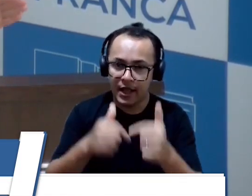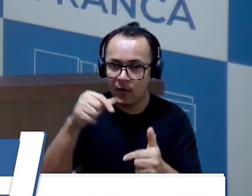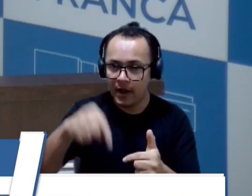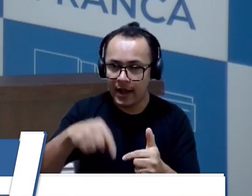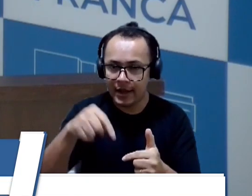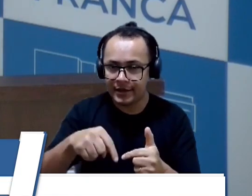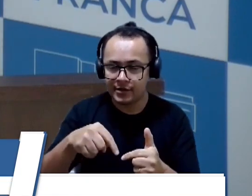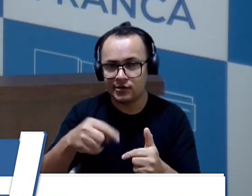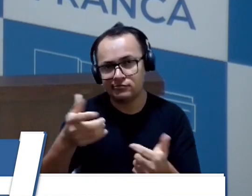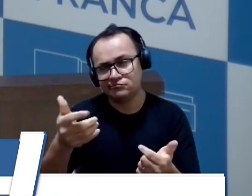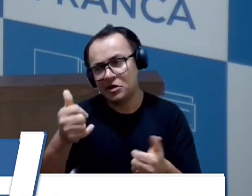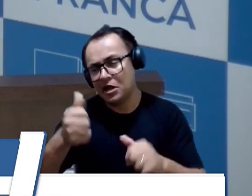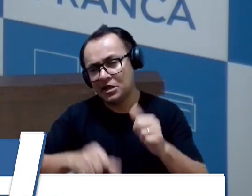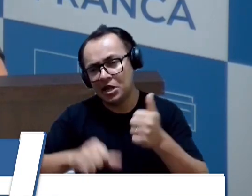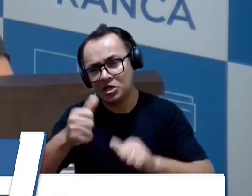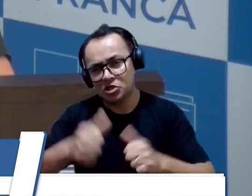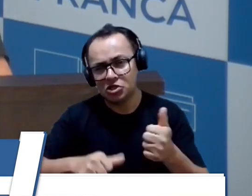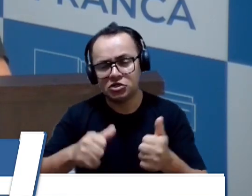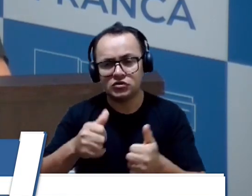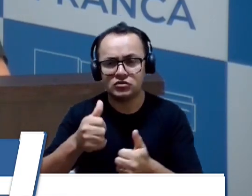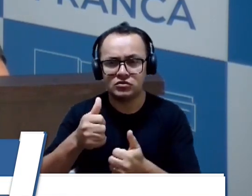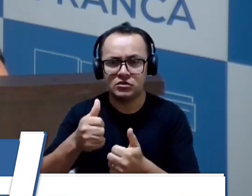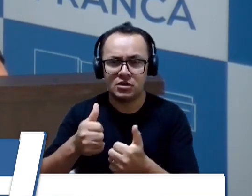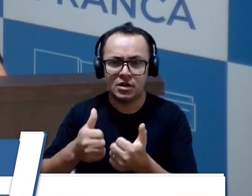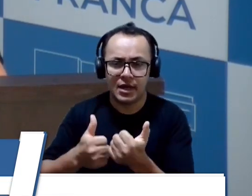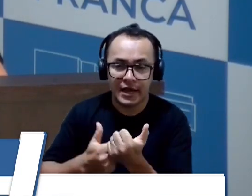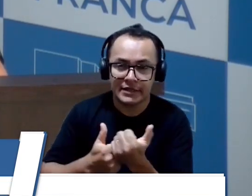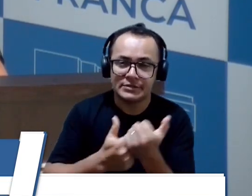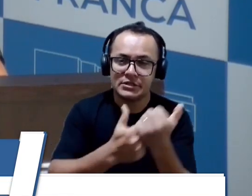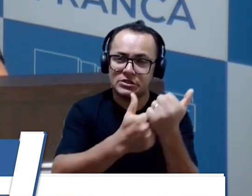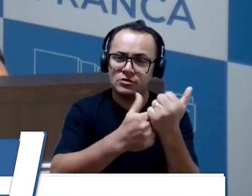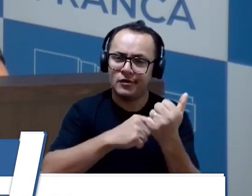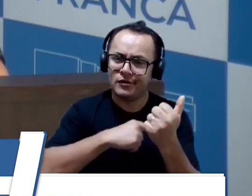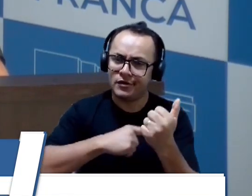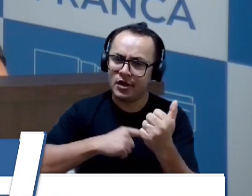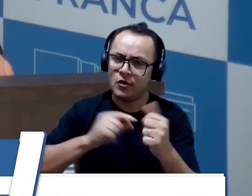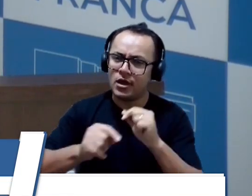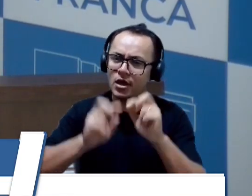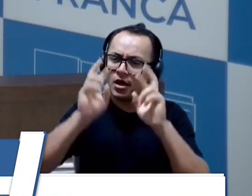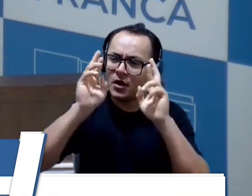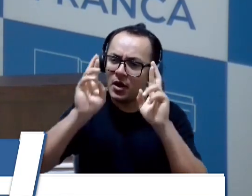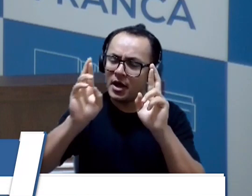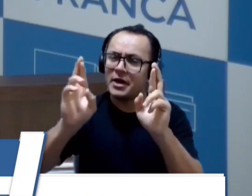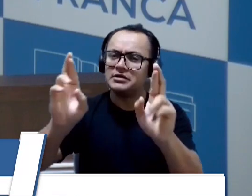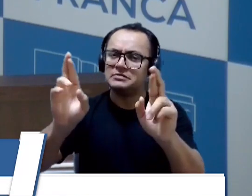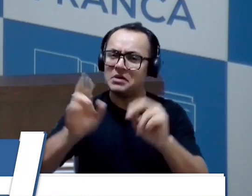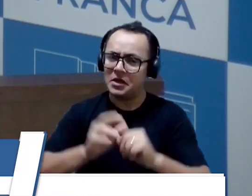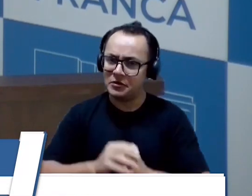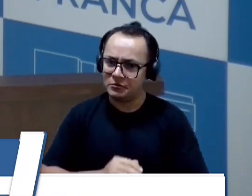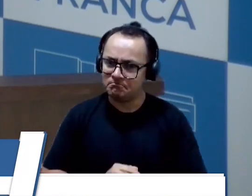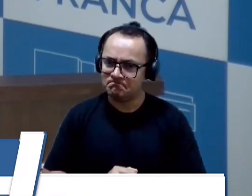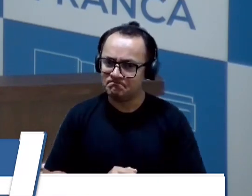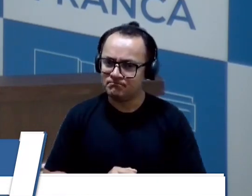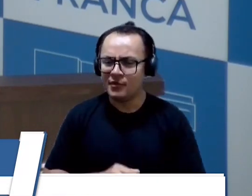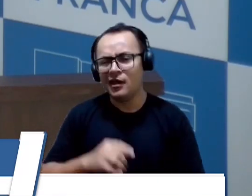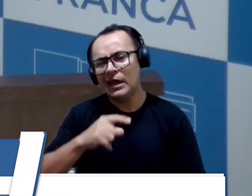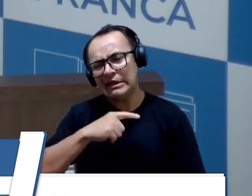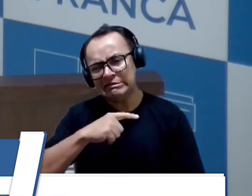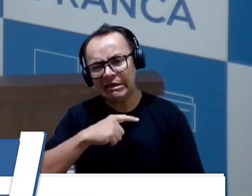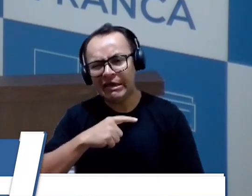analistas e assessores, há um respeito. Há suas divergências de